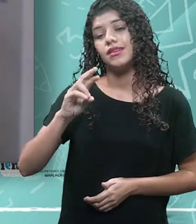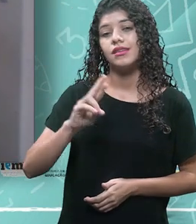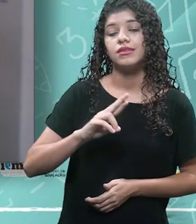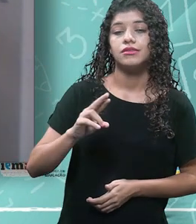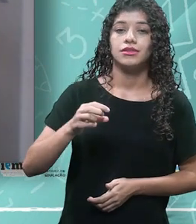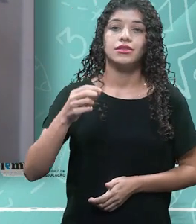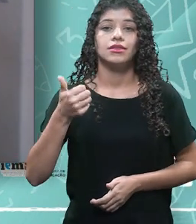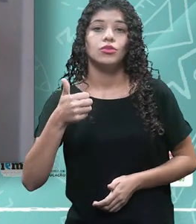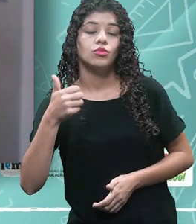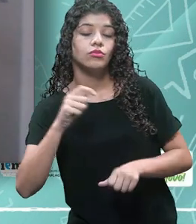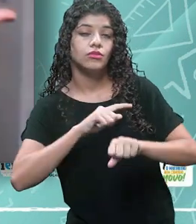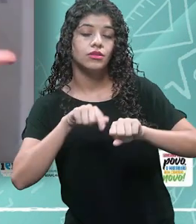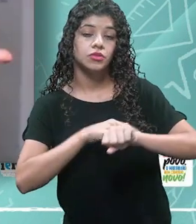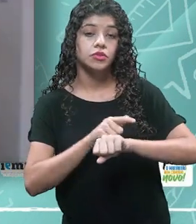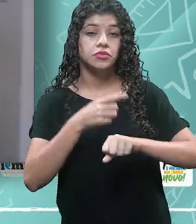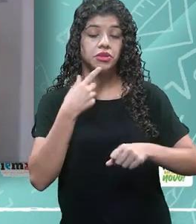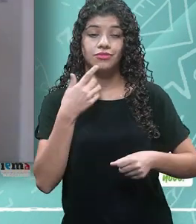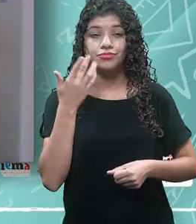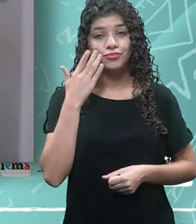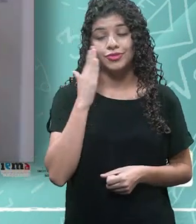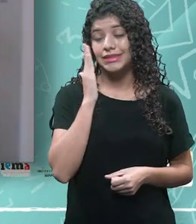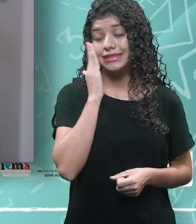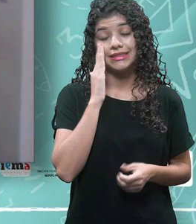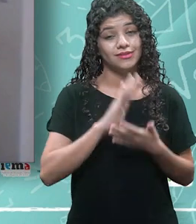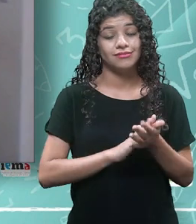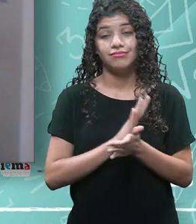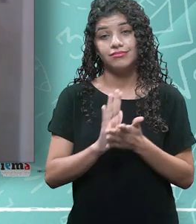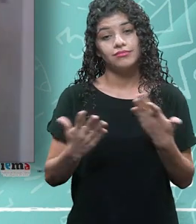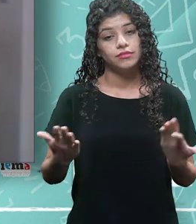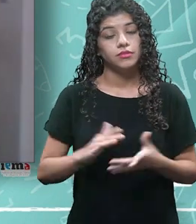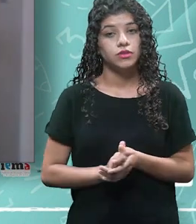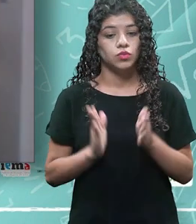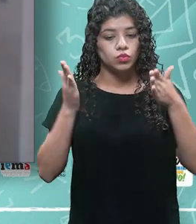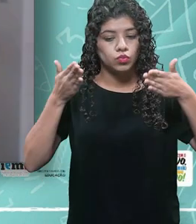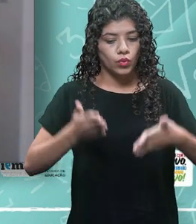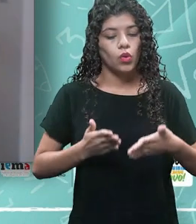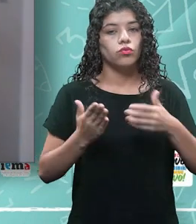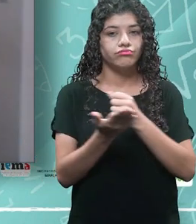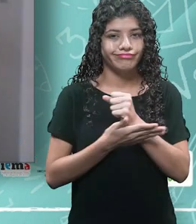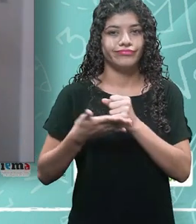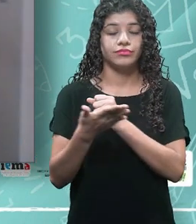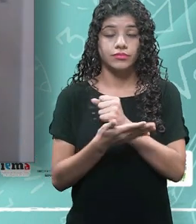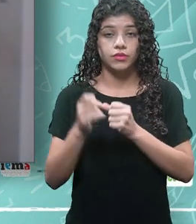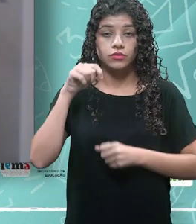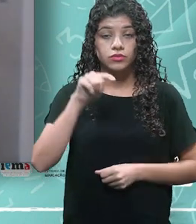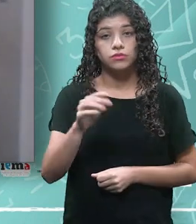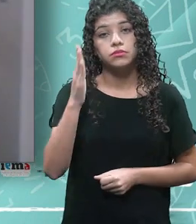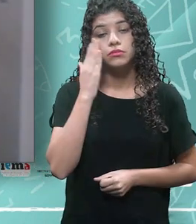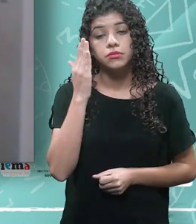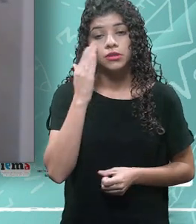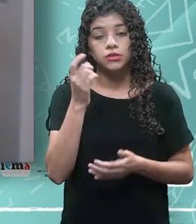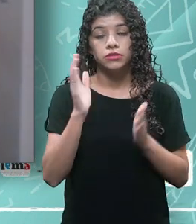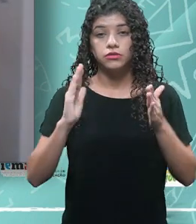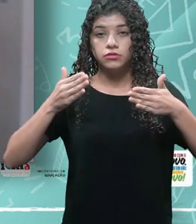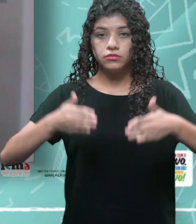uma hora em cima de um texto que você não tá entendendo porque tá desconcentrado tá bom então a concentração ela é fundamental